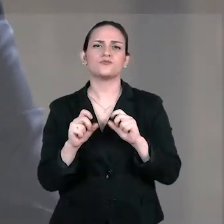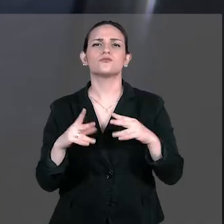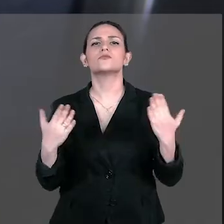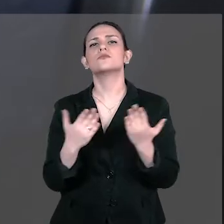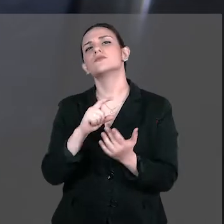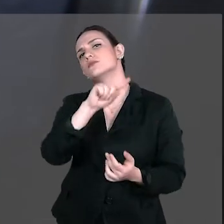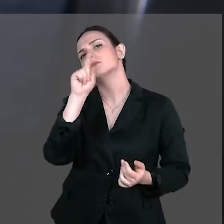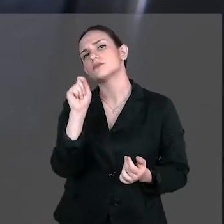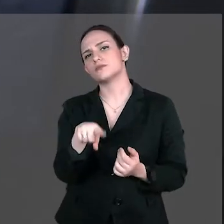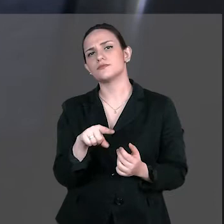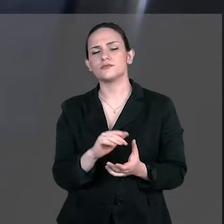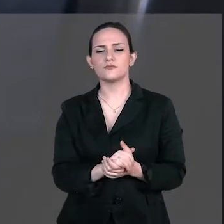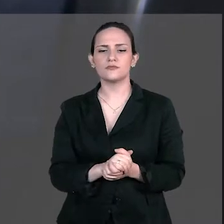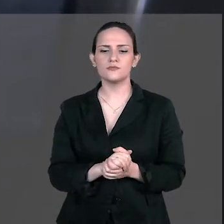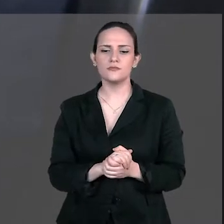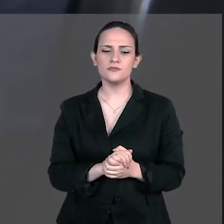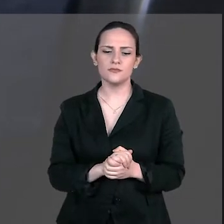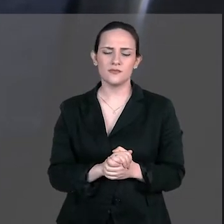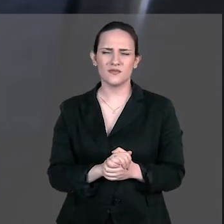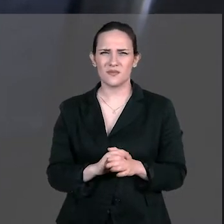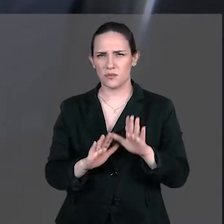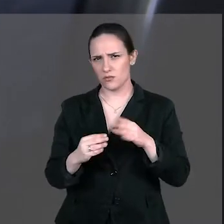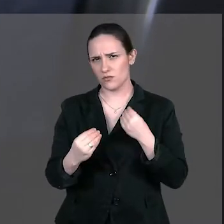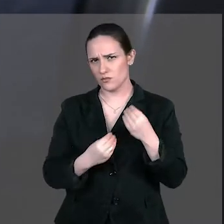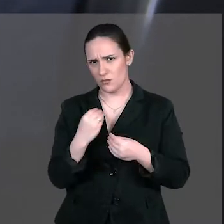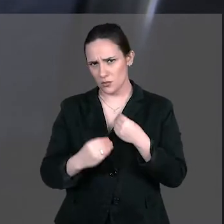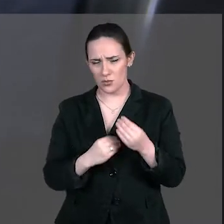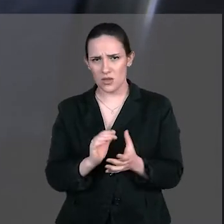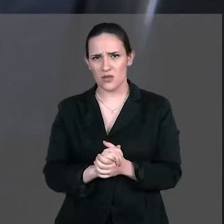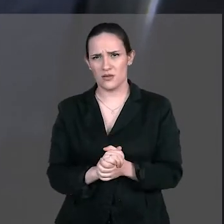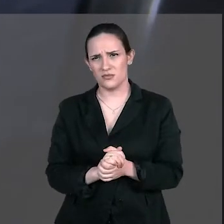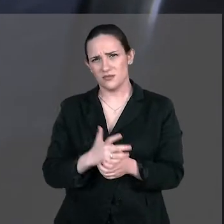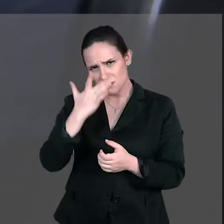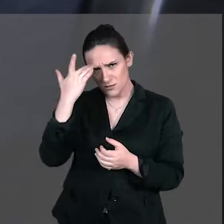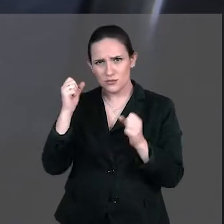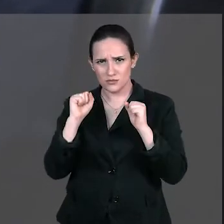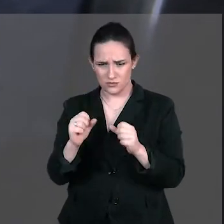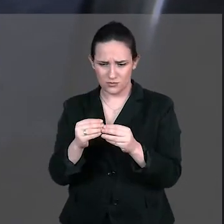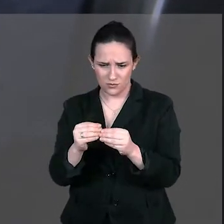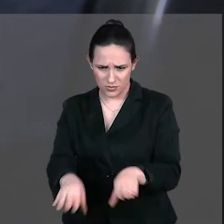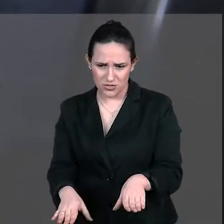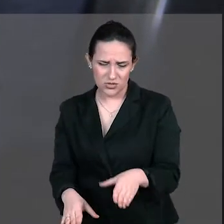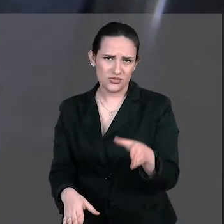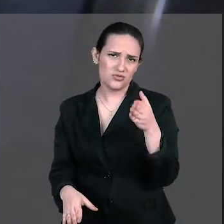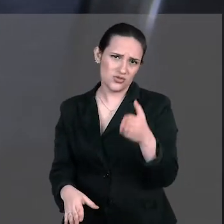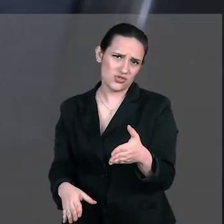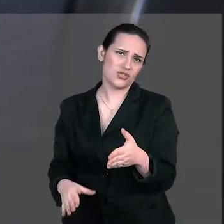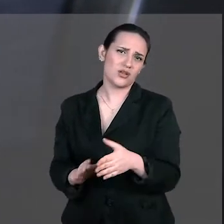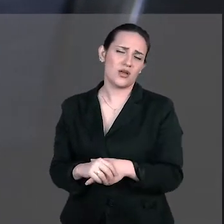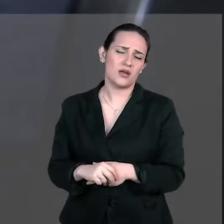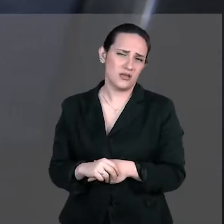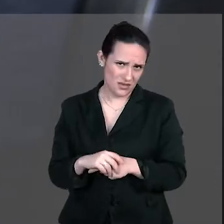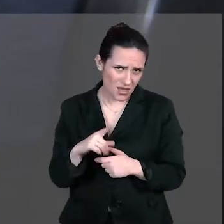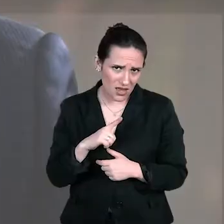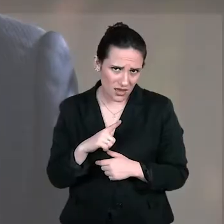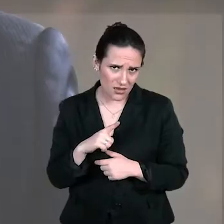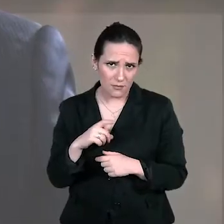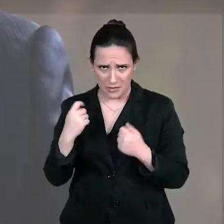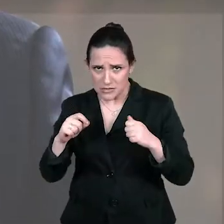certeza. Partindo um pouco agora fora do setor produtivo, como que o contribuinte individual pode ser afetado com essa reforma? Ele deve ficar